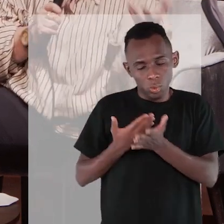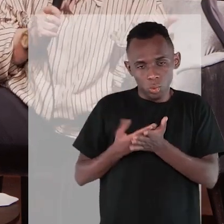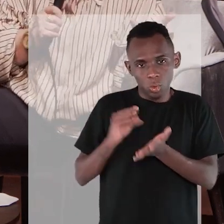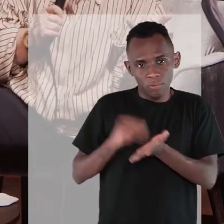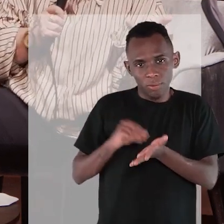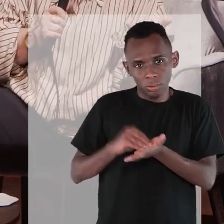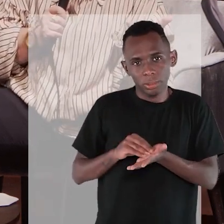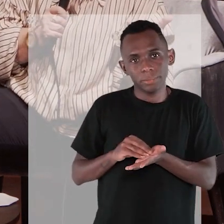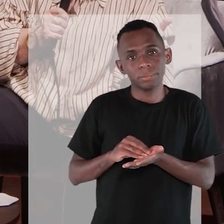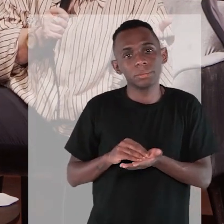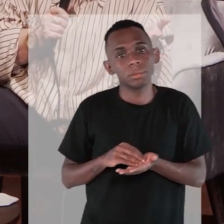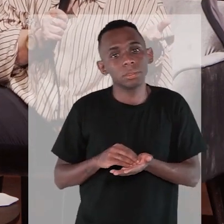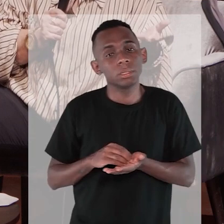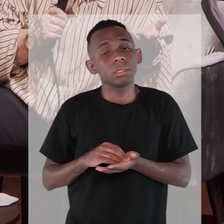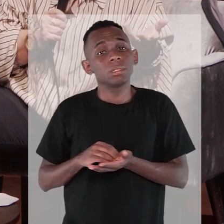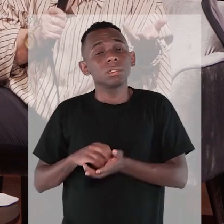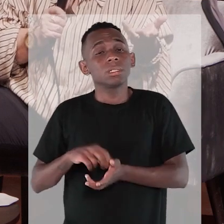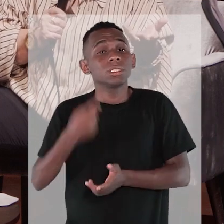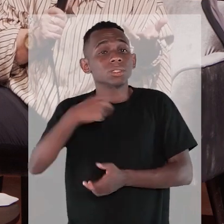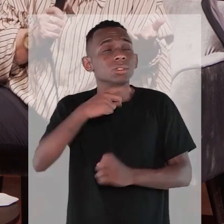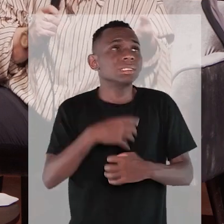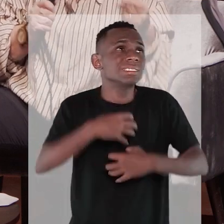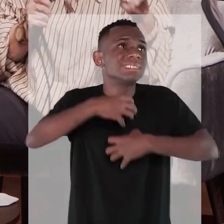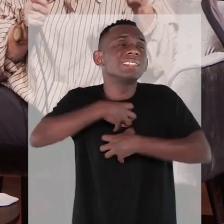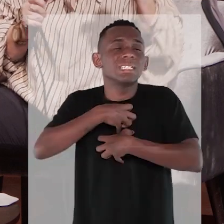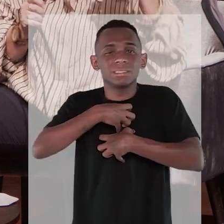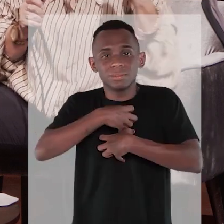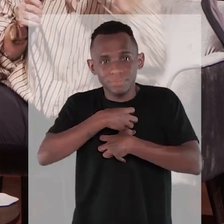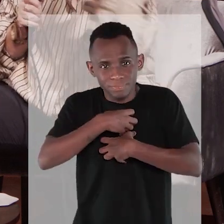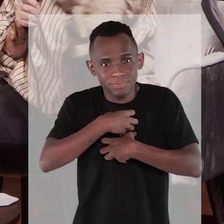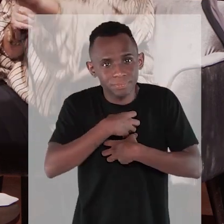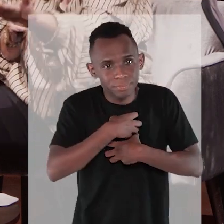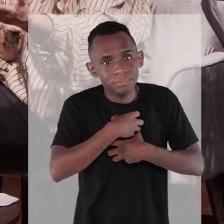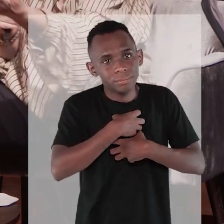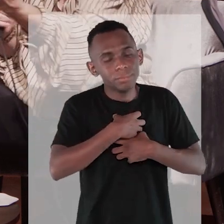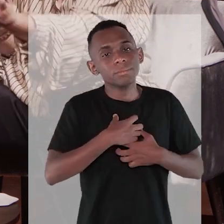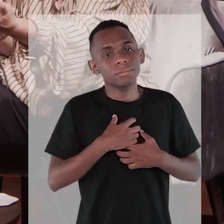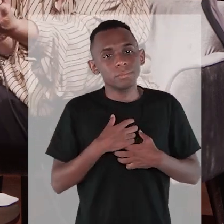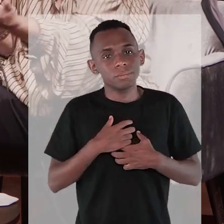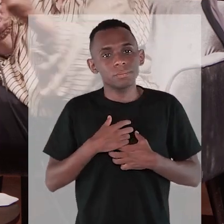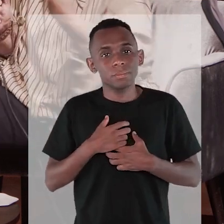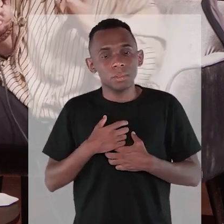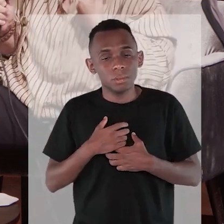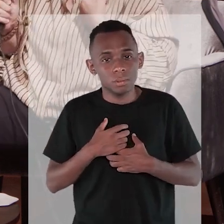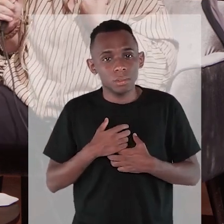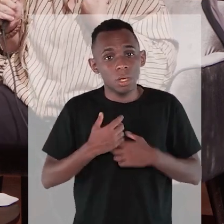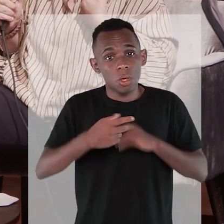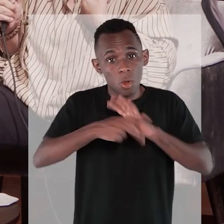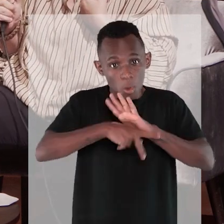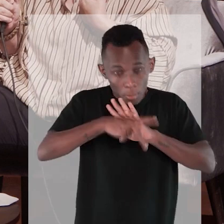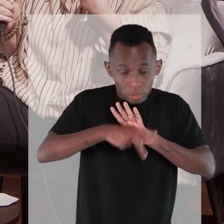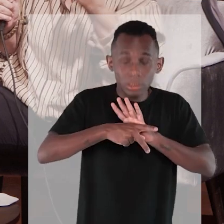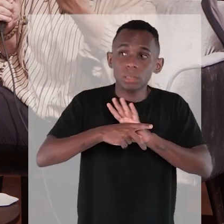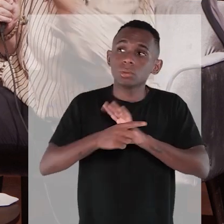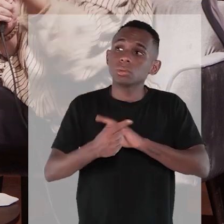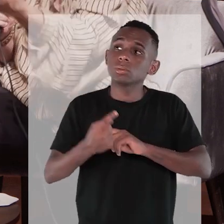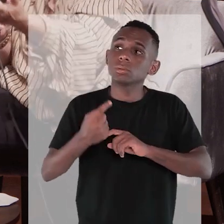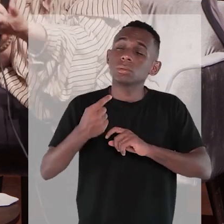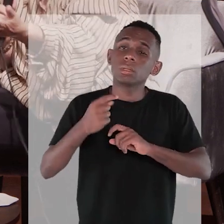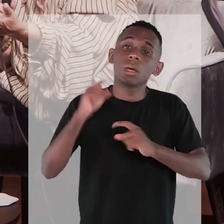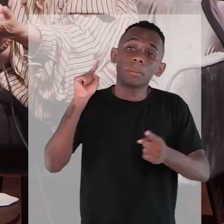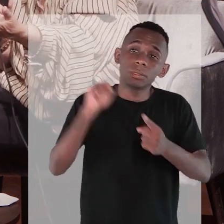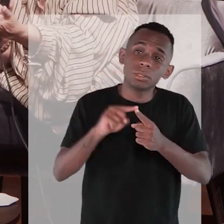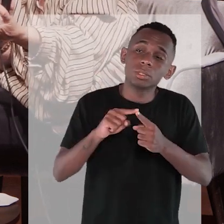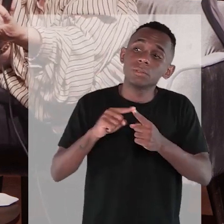E é por isso que é caldo de ressentimento. Entendeu? Eu projeto aquilo que eu perdi, eu